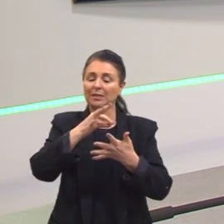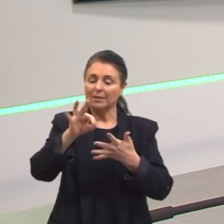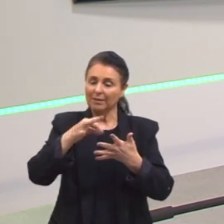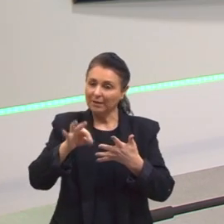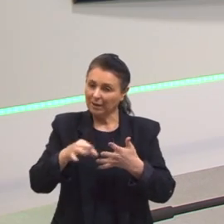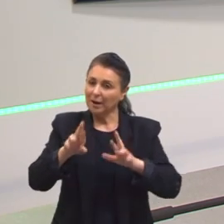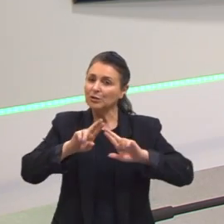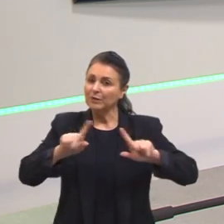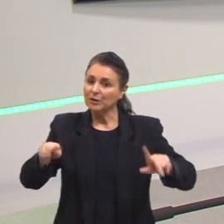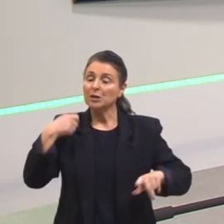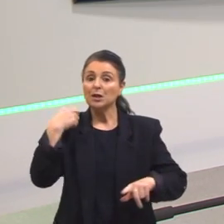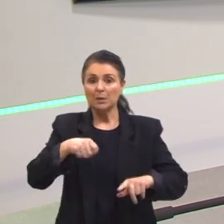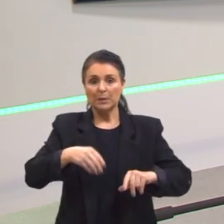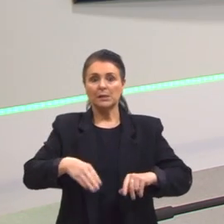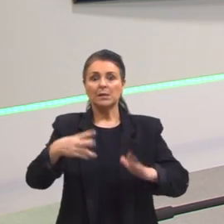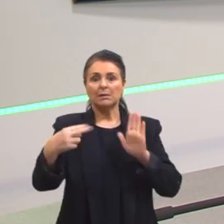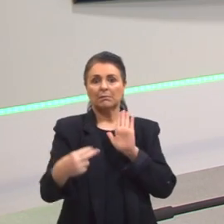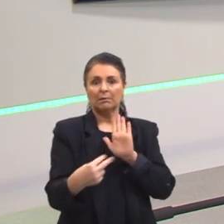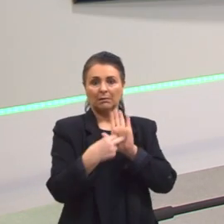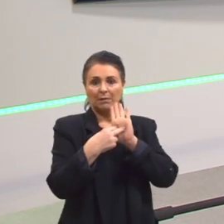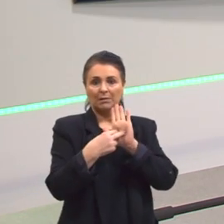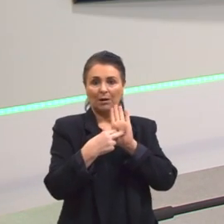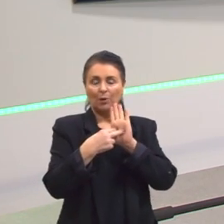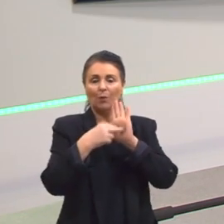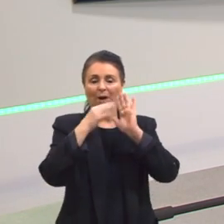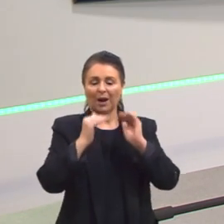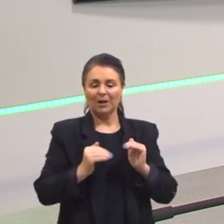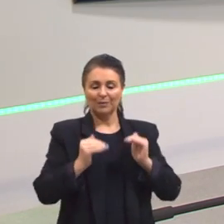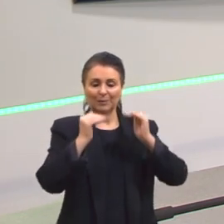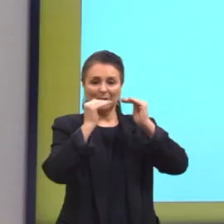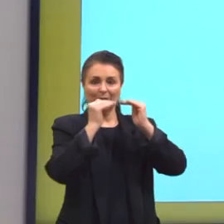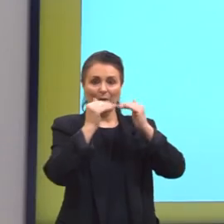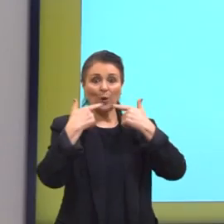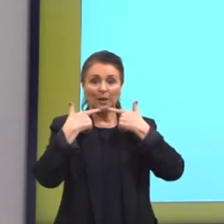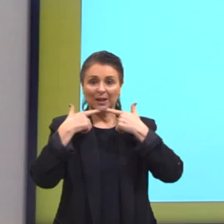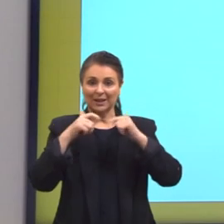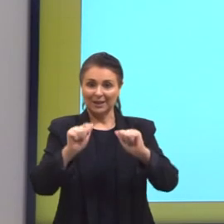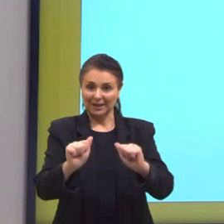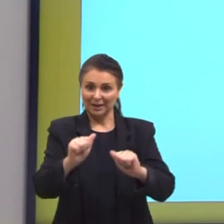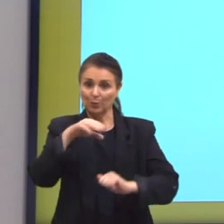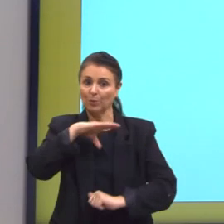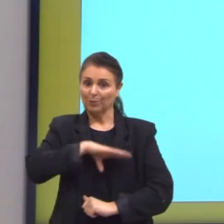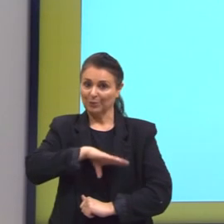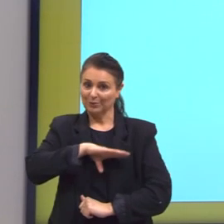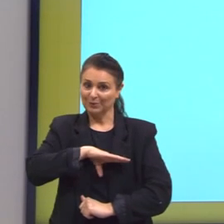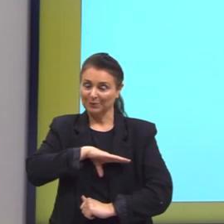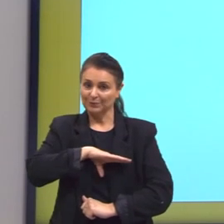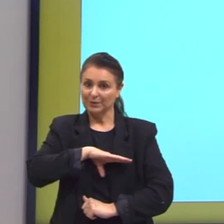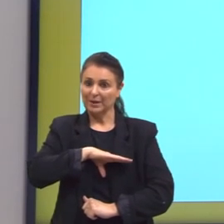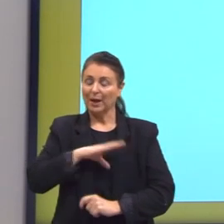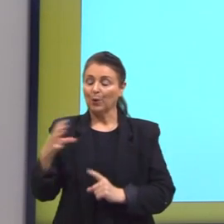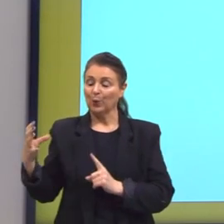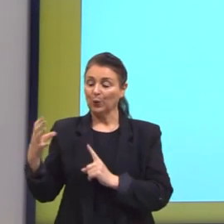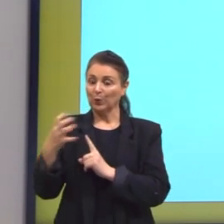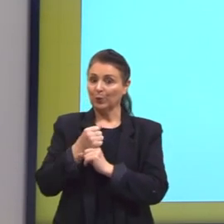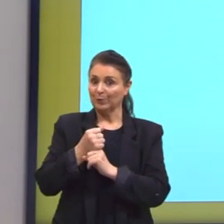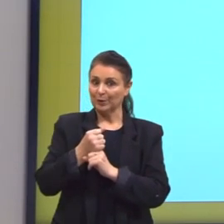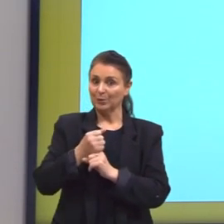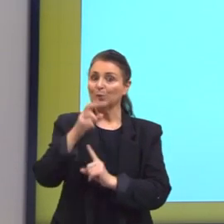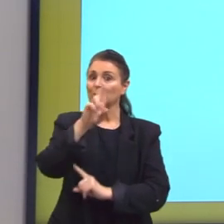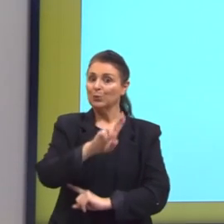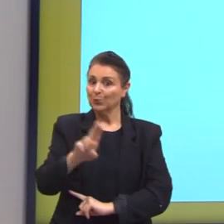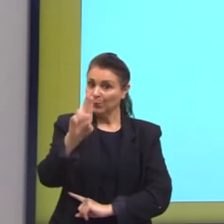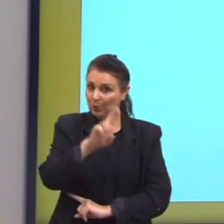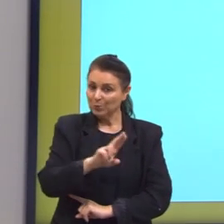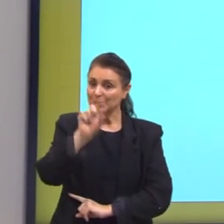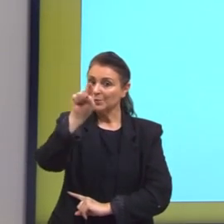precisam ser respeitados segundo a norma padrão da nossa língua então isso é o domínio sobre o uso da vírgula é